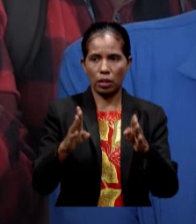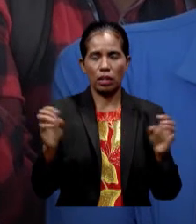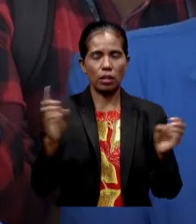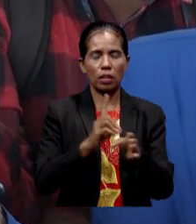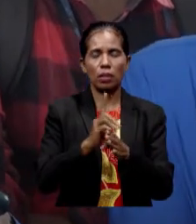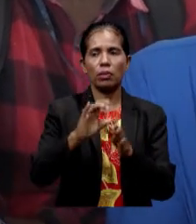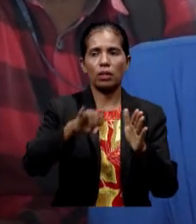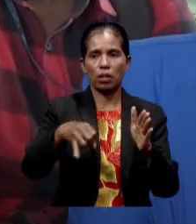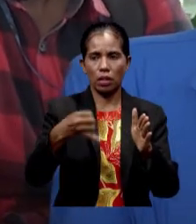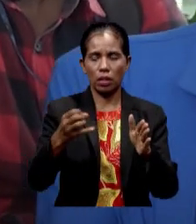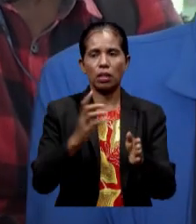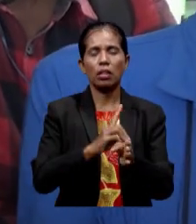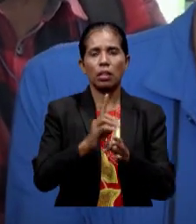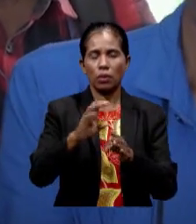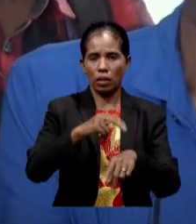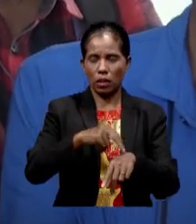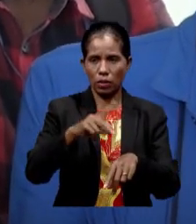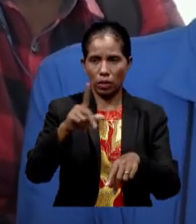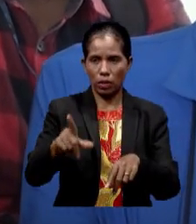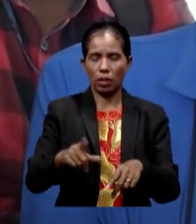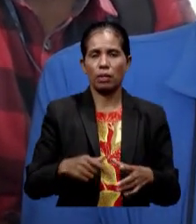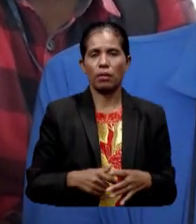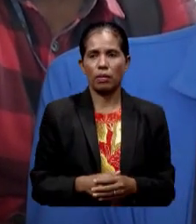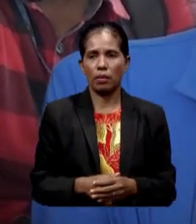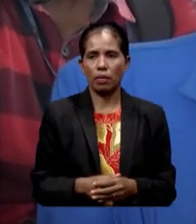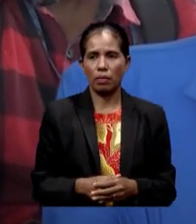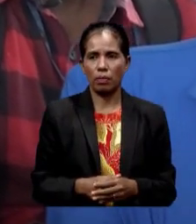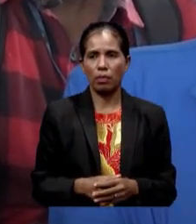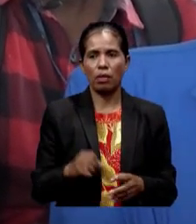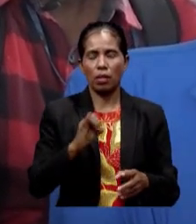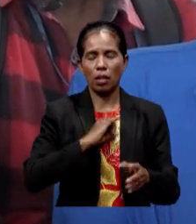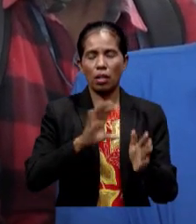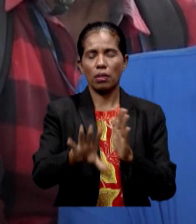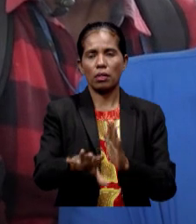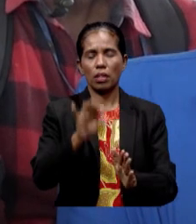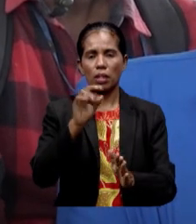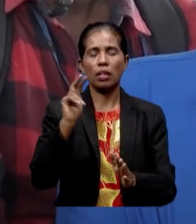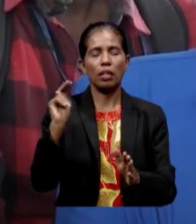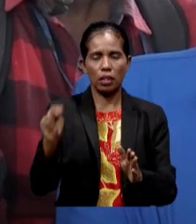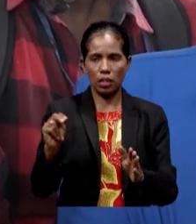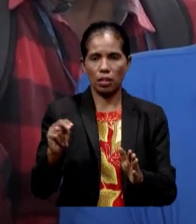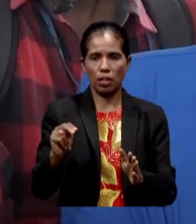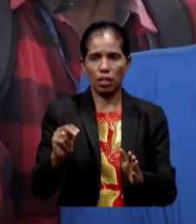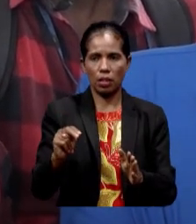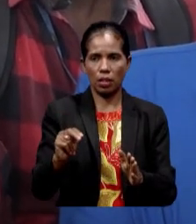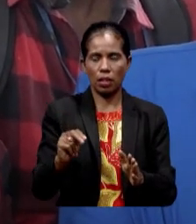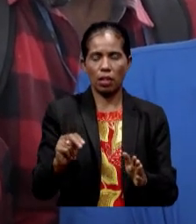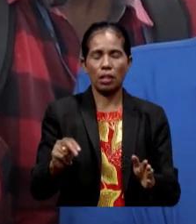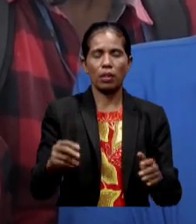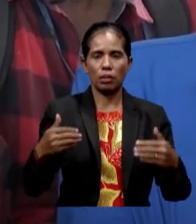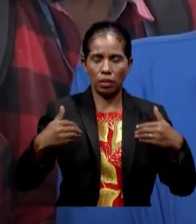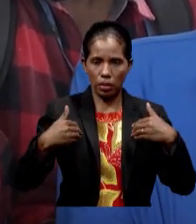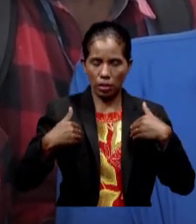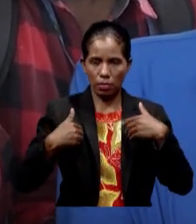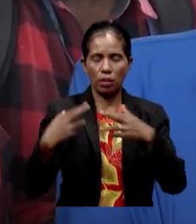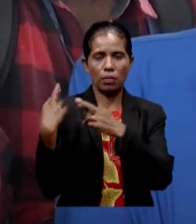geral diretor nacional cessante portanto hau nomeia nia para tu cargo irané